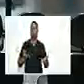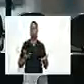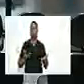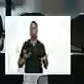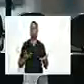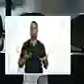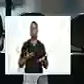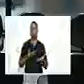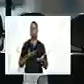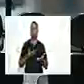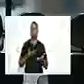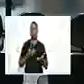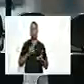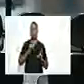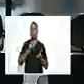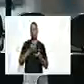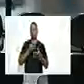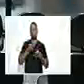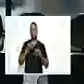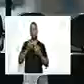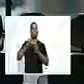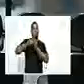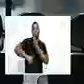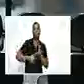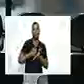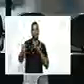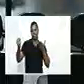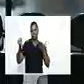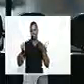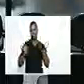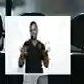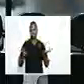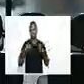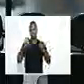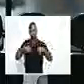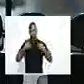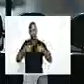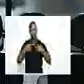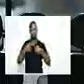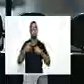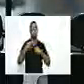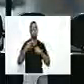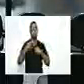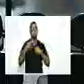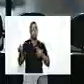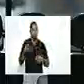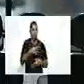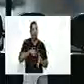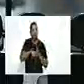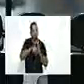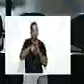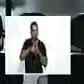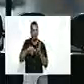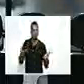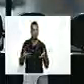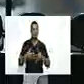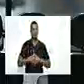se deu e tem que mudar o o o o que que tá o foco o